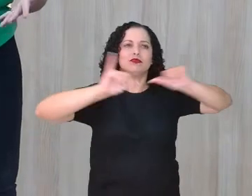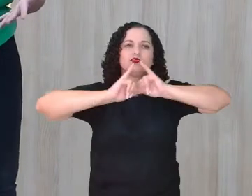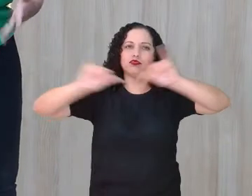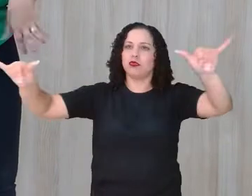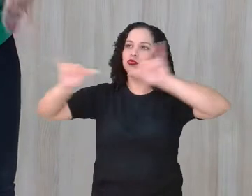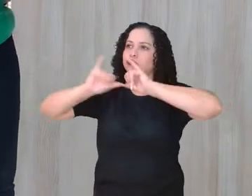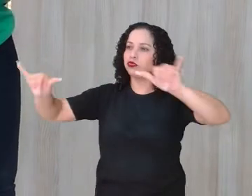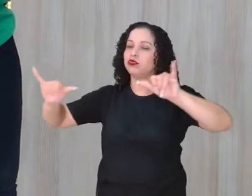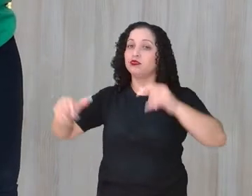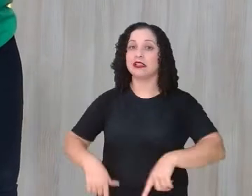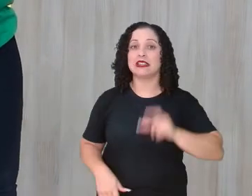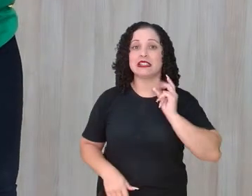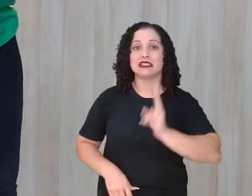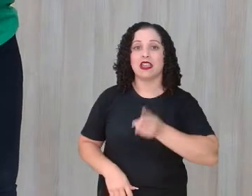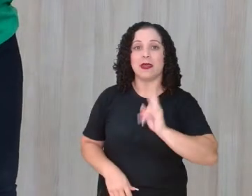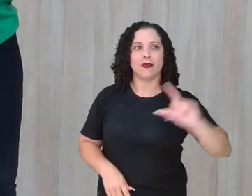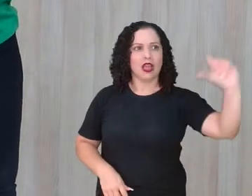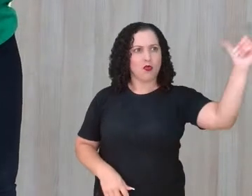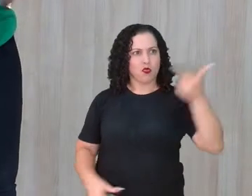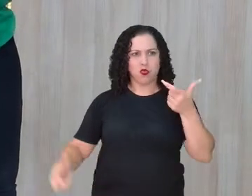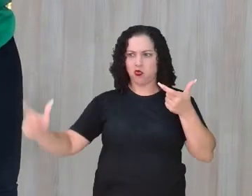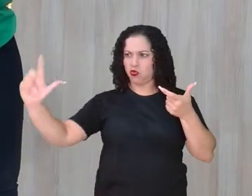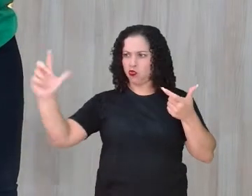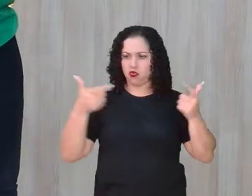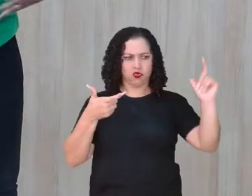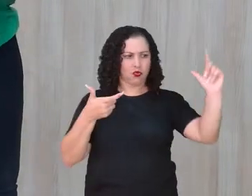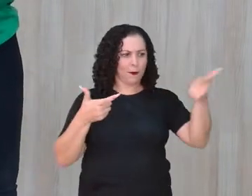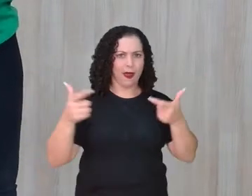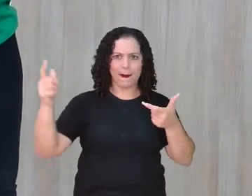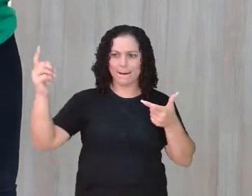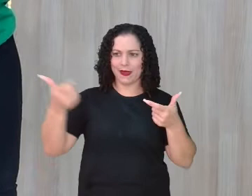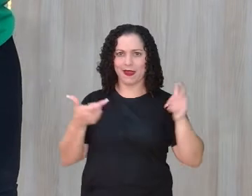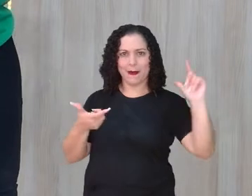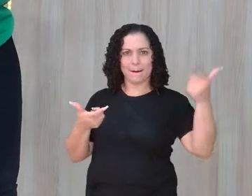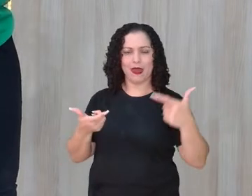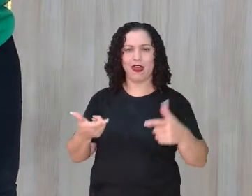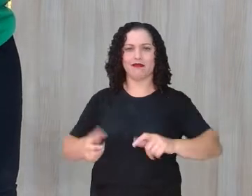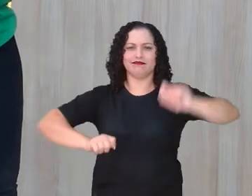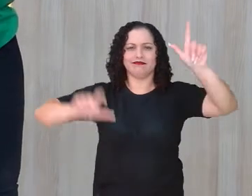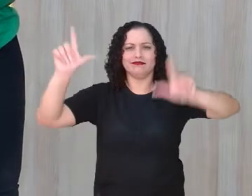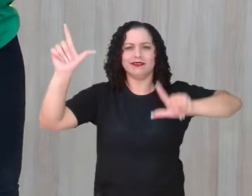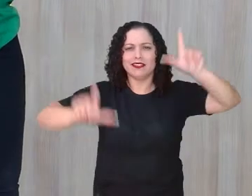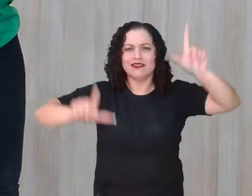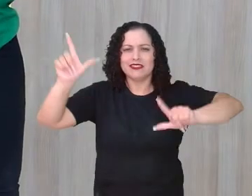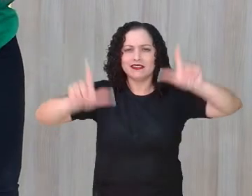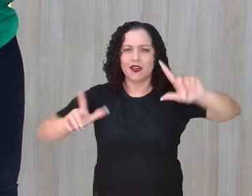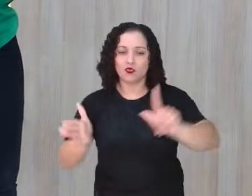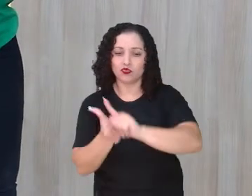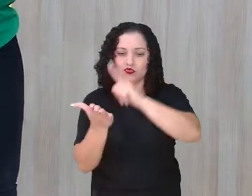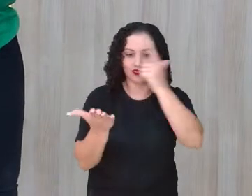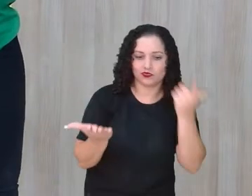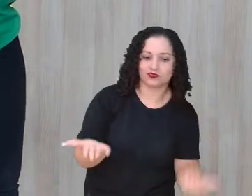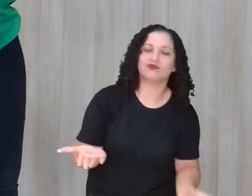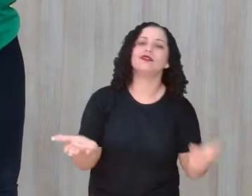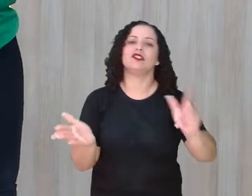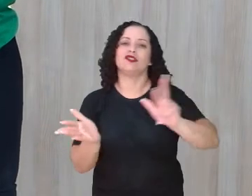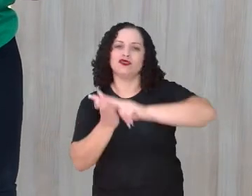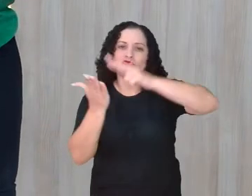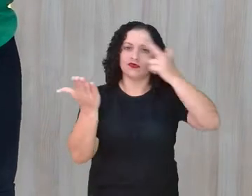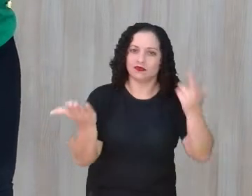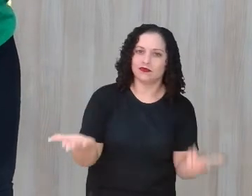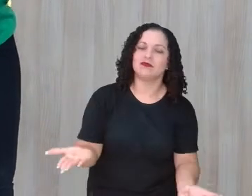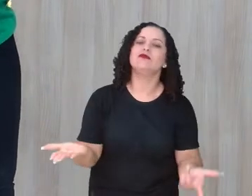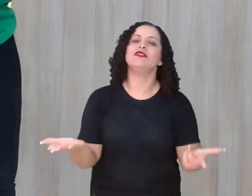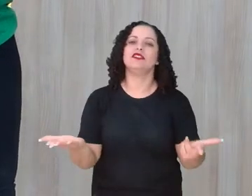para a gente, seja aí na televisão, nas revistas, nos jornais, no celular, no WhatsApp, no